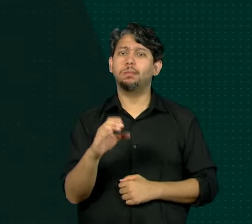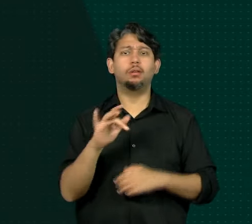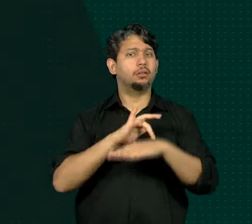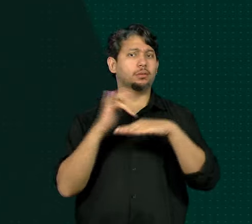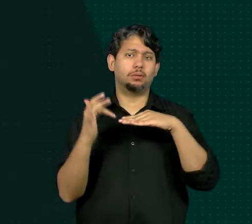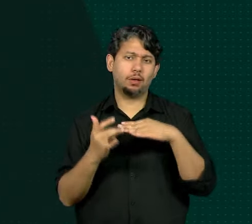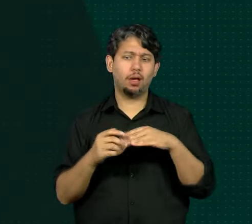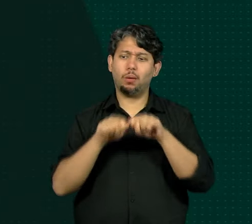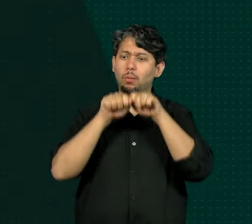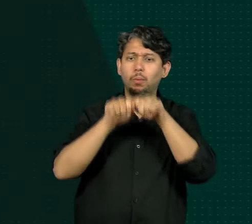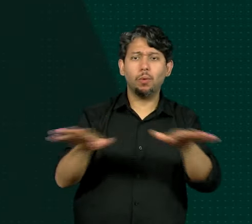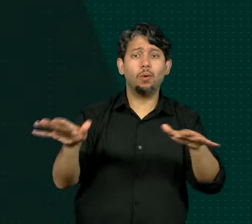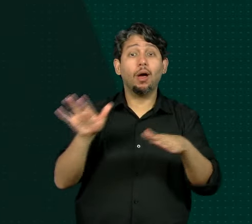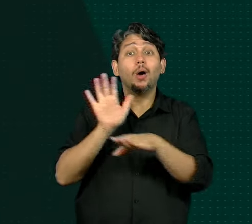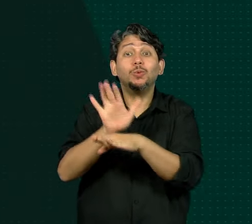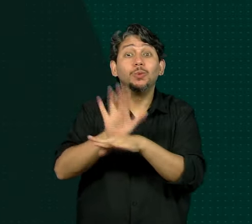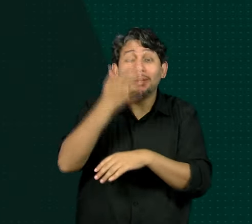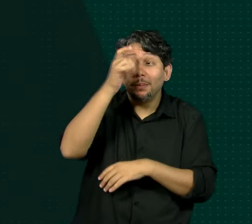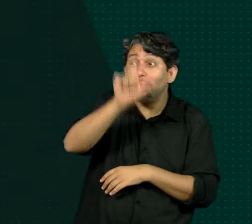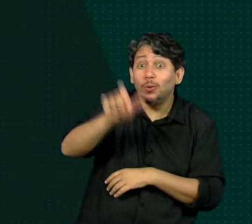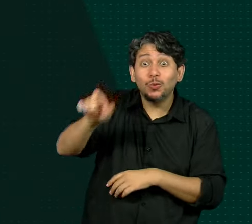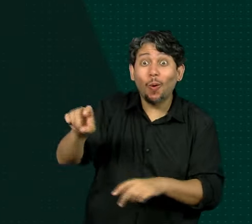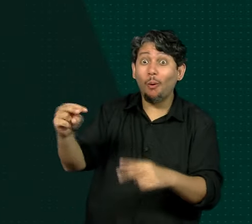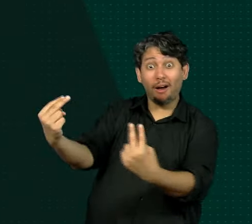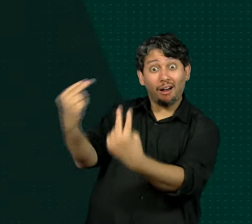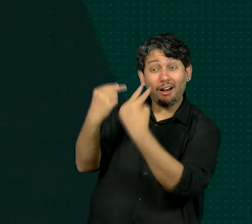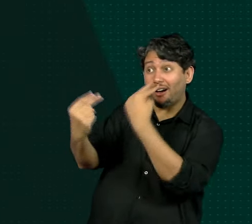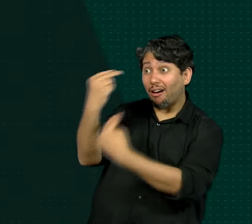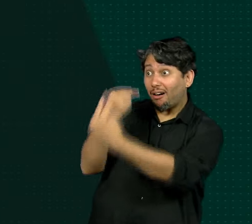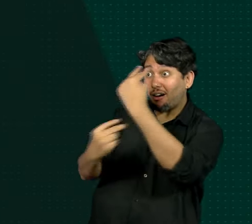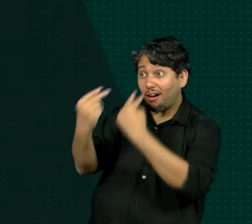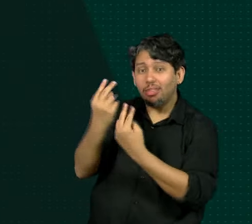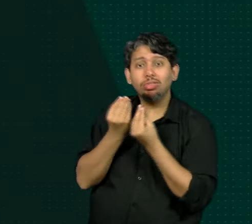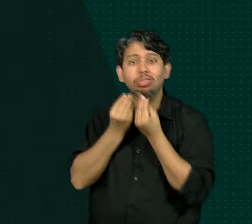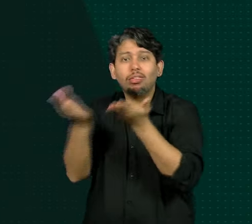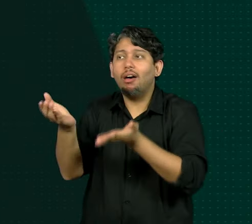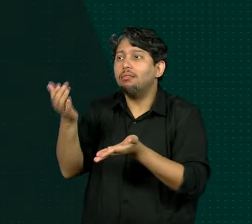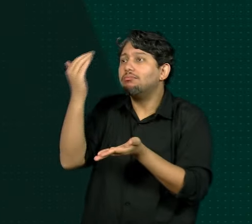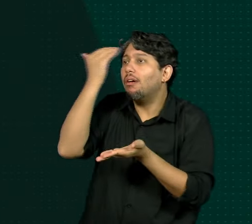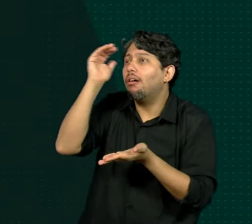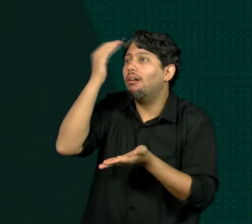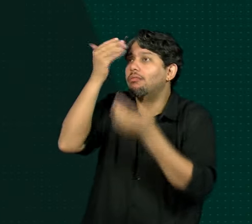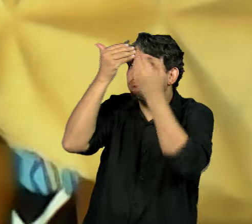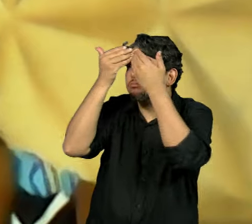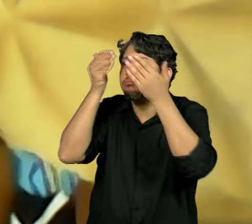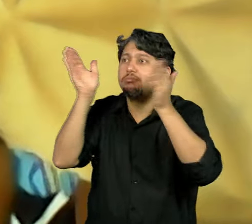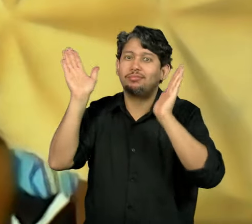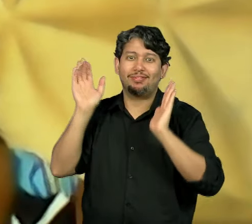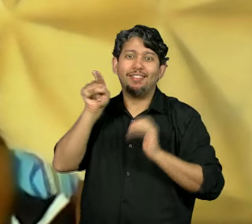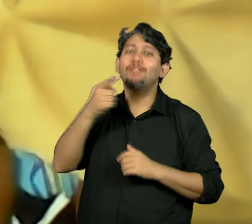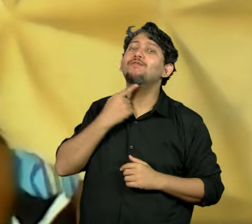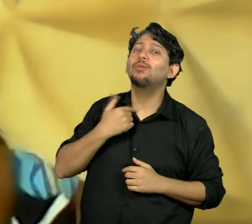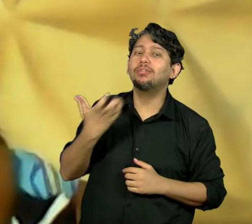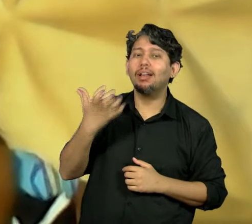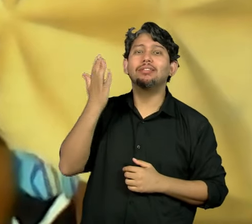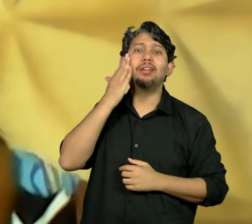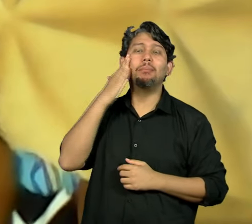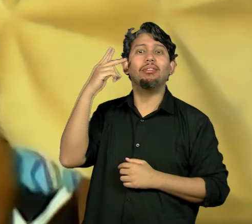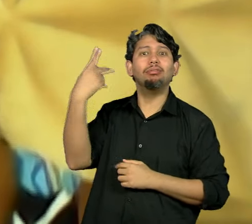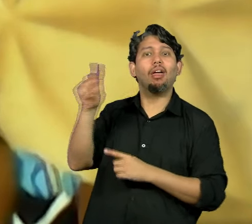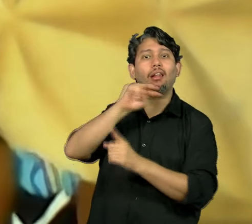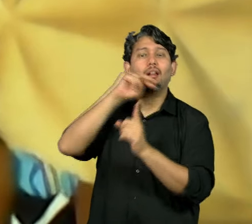Mandela, para conscientizar também todas as pessoas, né, que desejam ter mais letramento